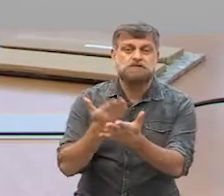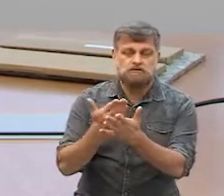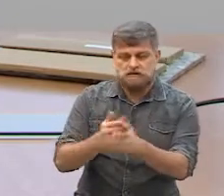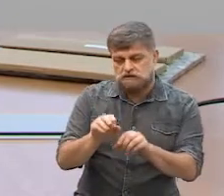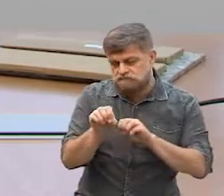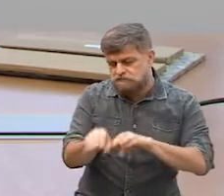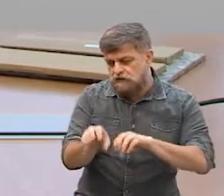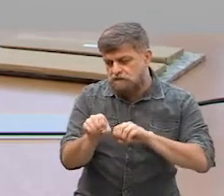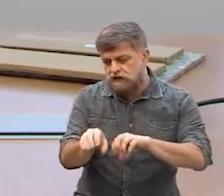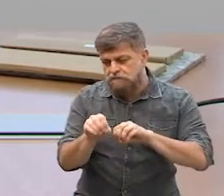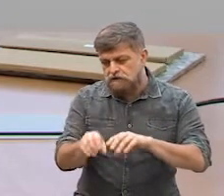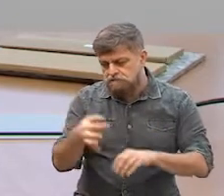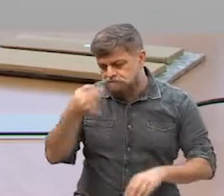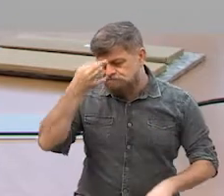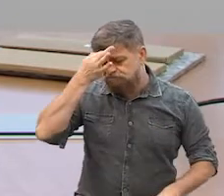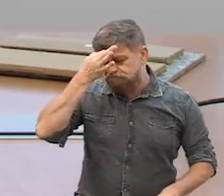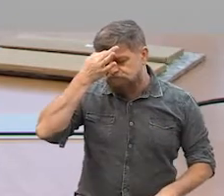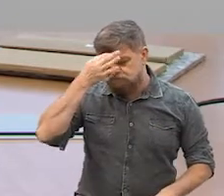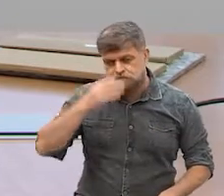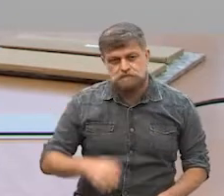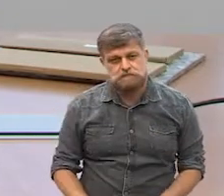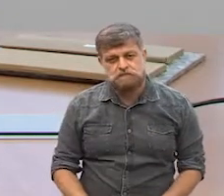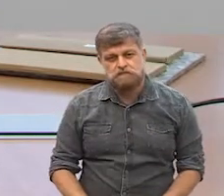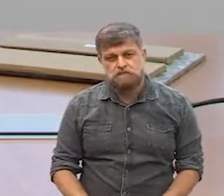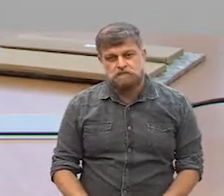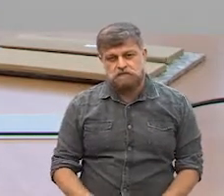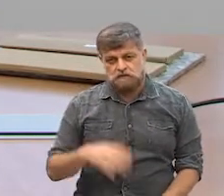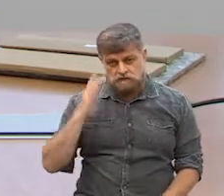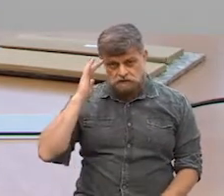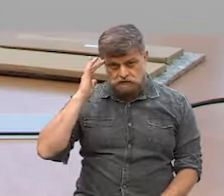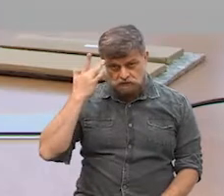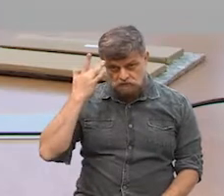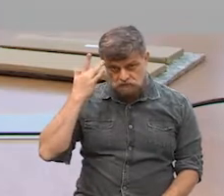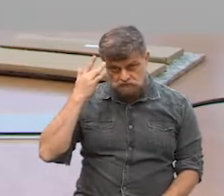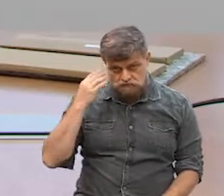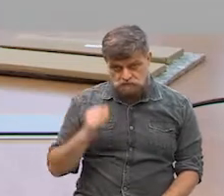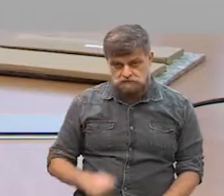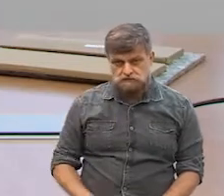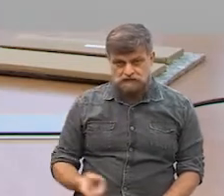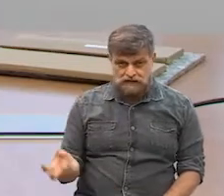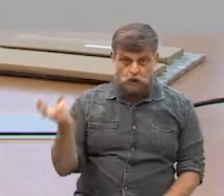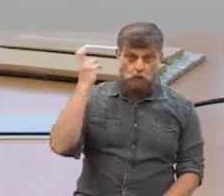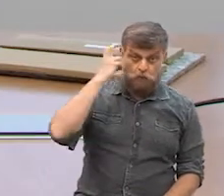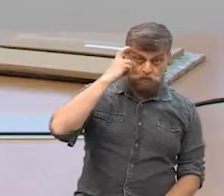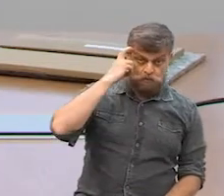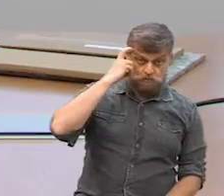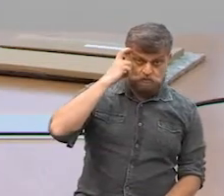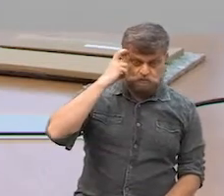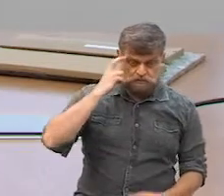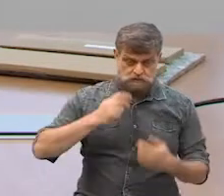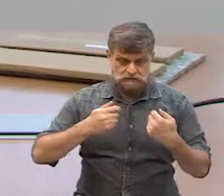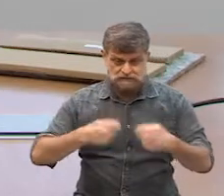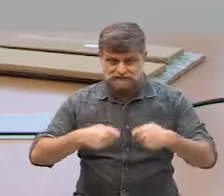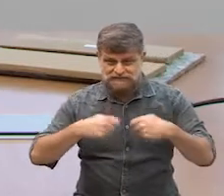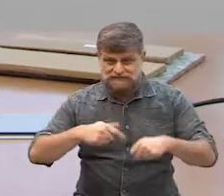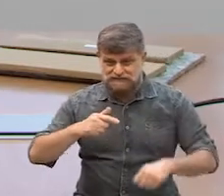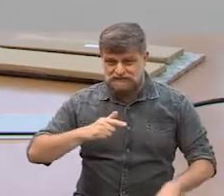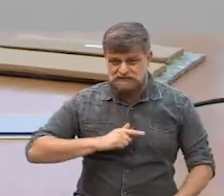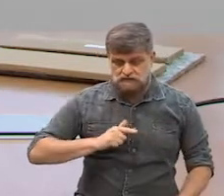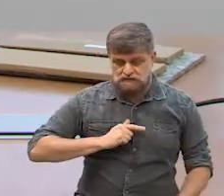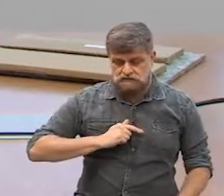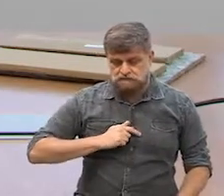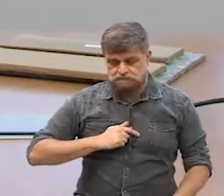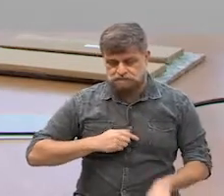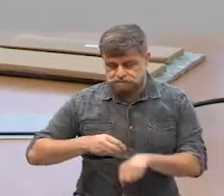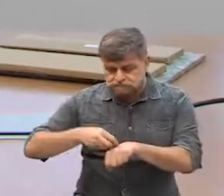né? E então, assim, né, eu acho que a cultura, né, tem que acabar, a gente tem que acabar